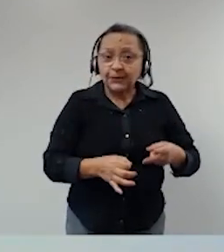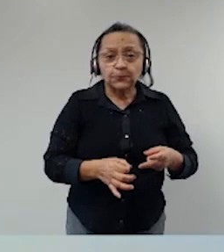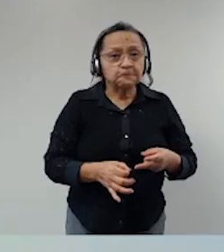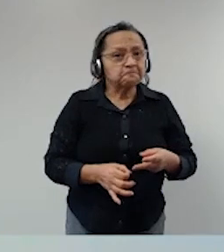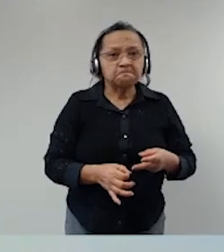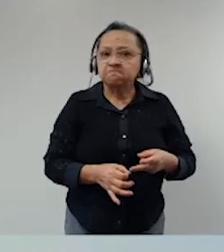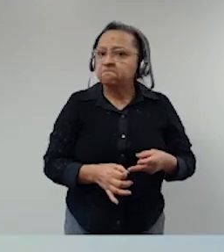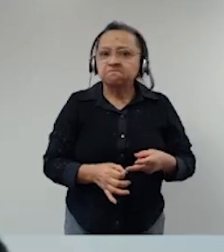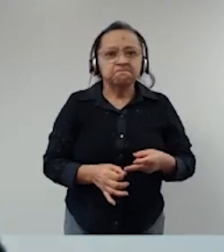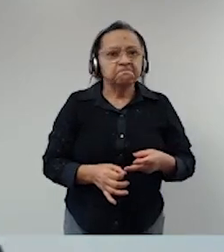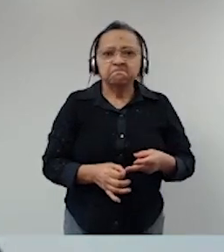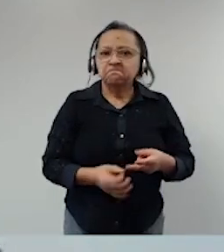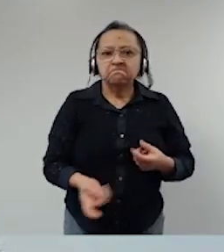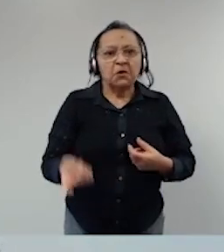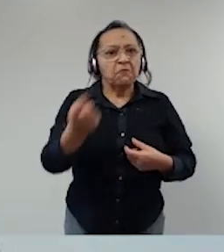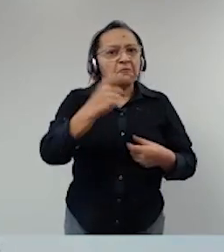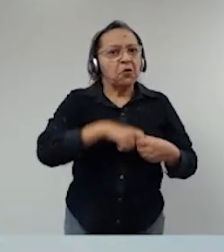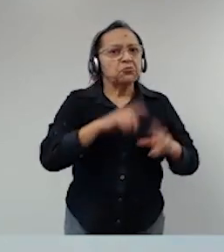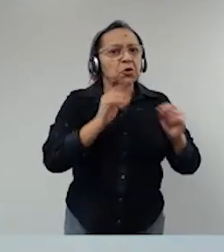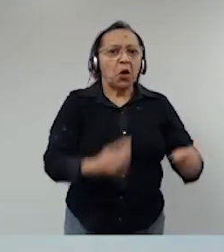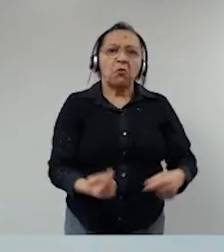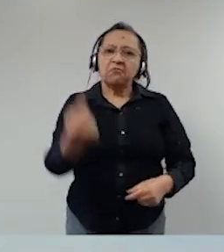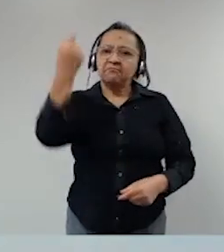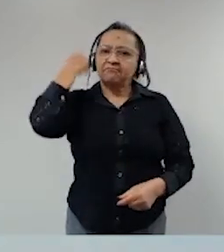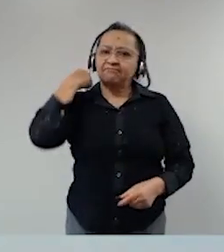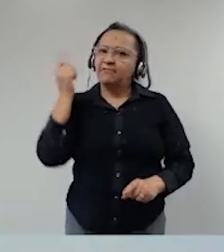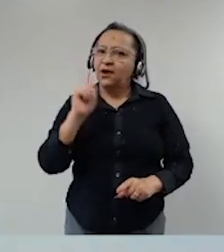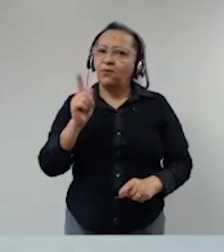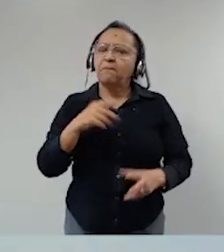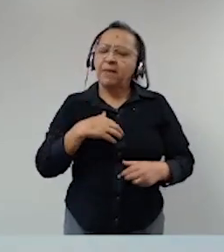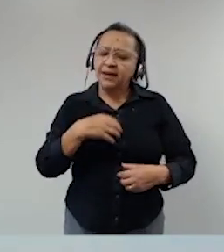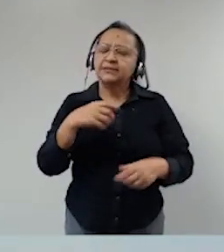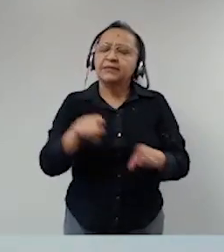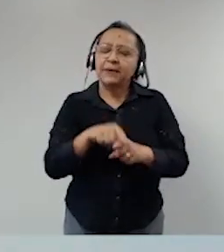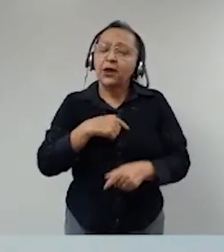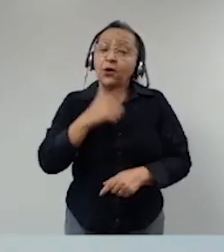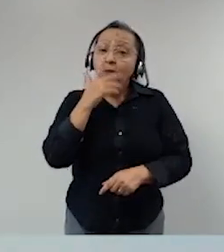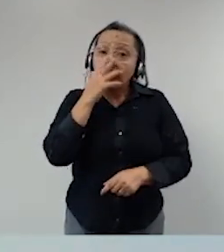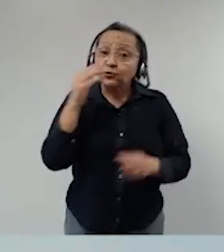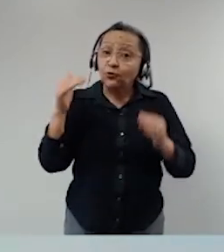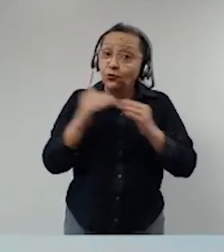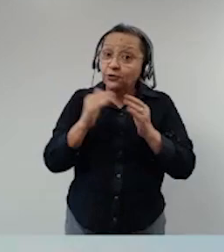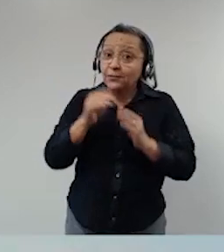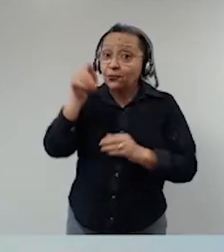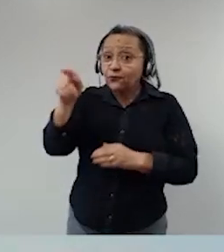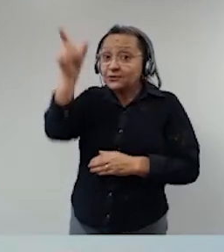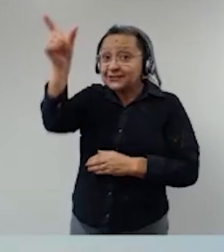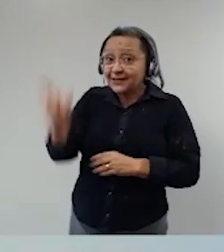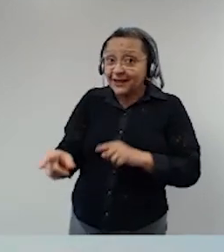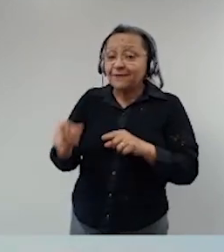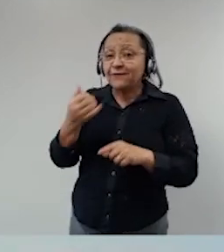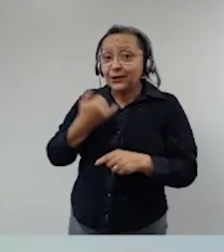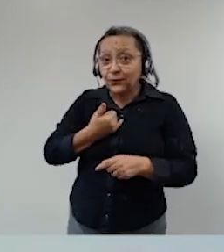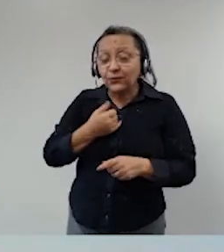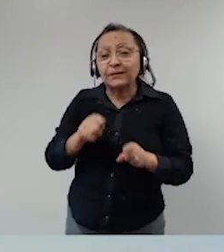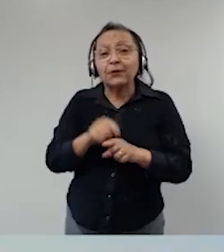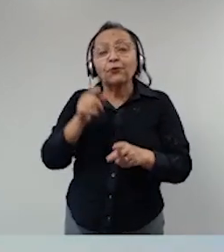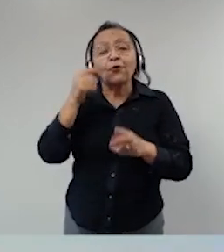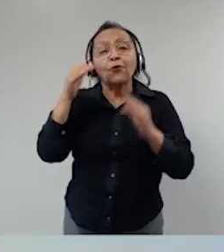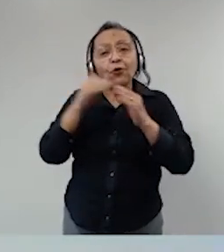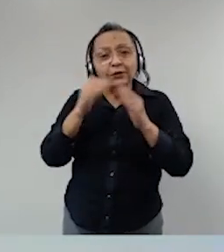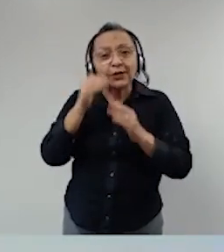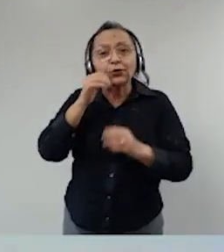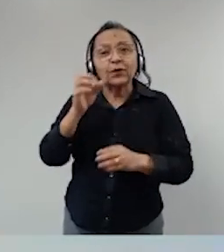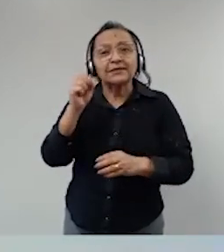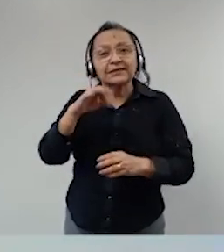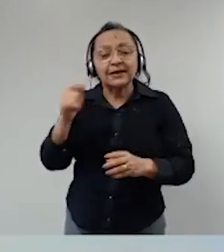voltarão a ser como antes. Mas eu acho ainda, concordando com você, concordando com a Sandra, que